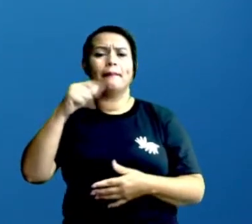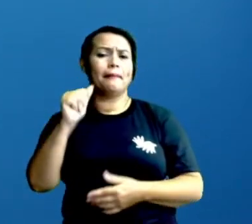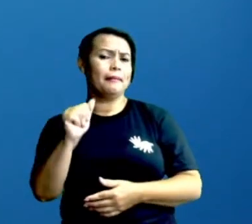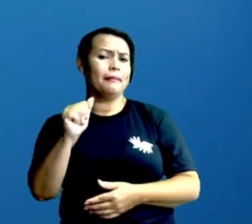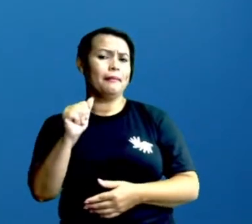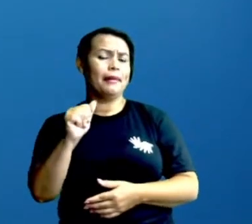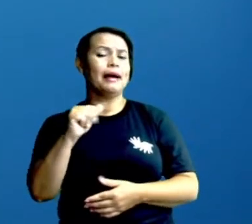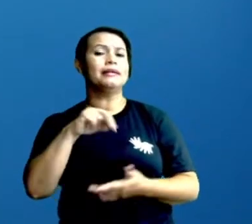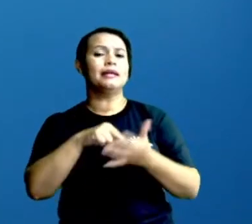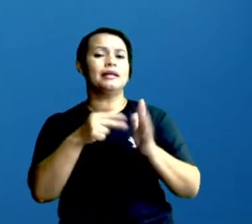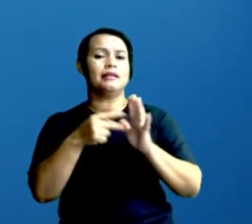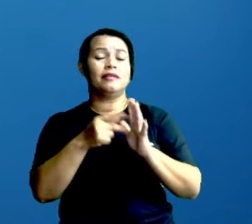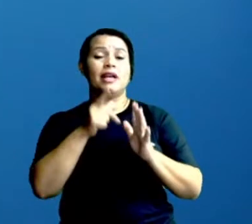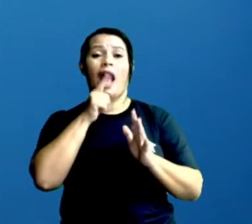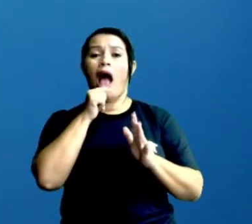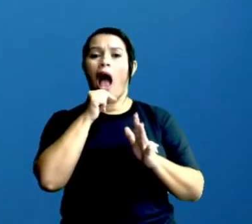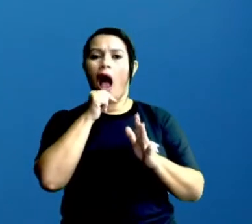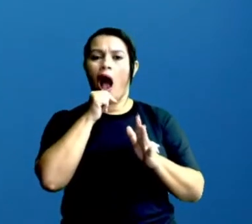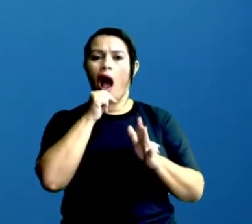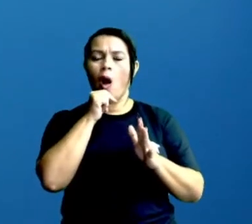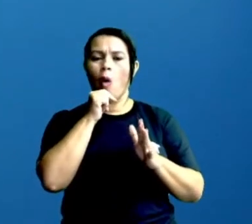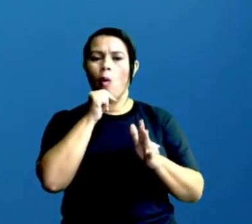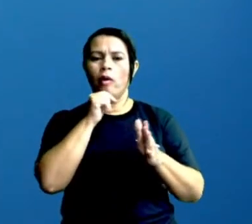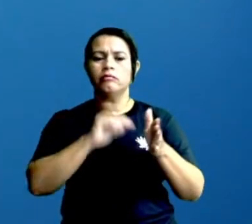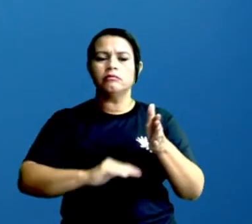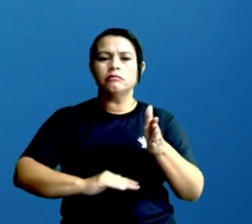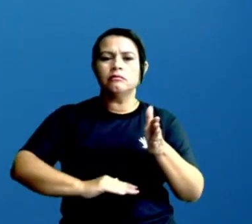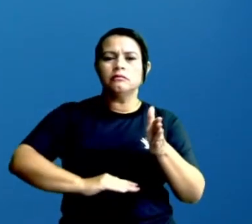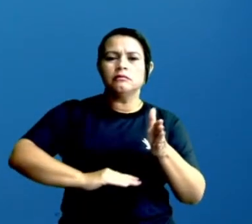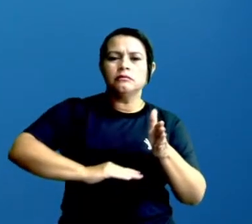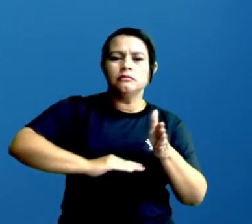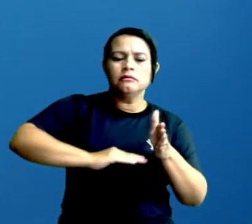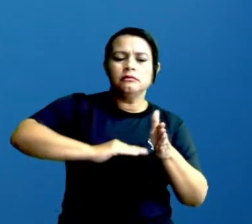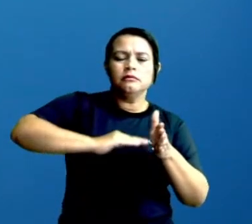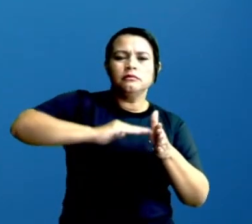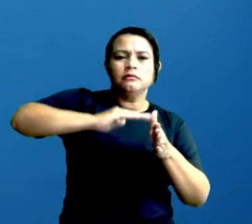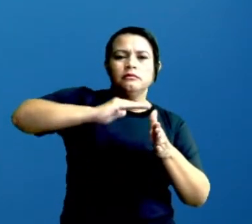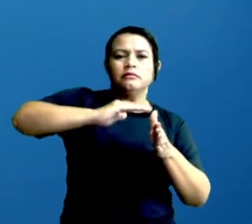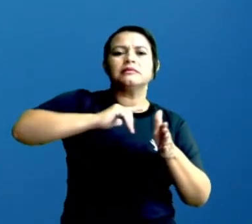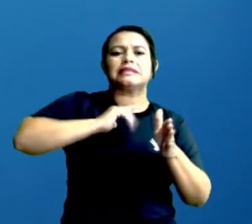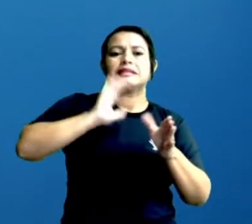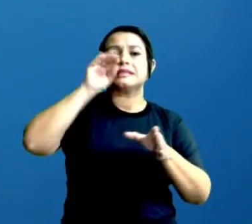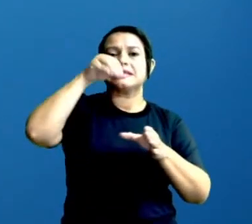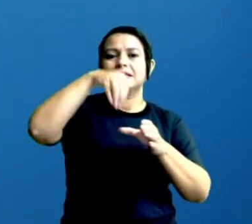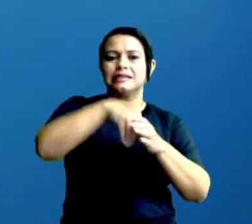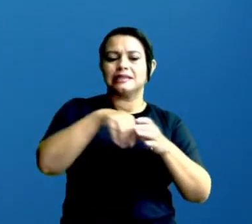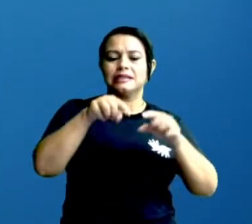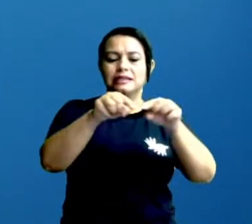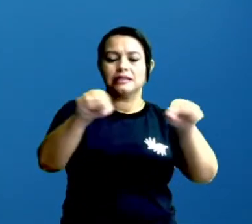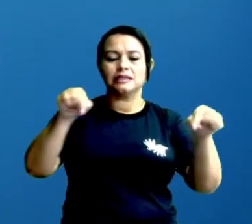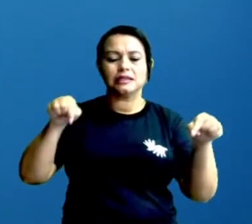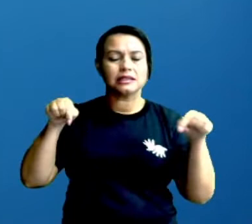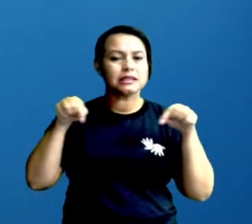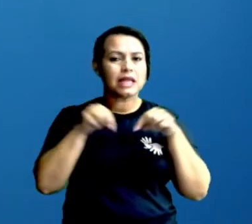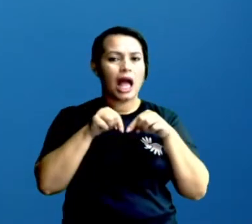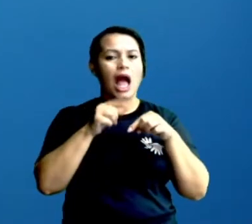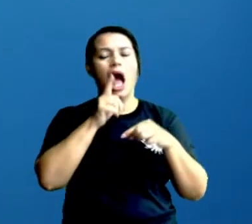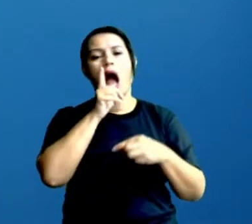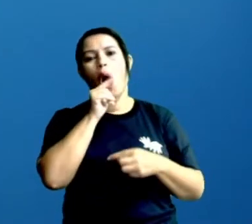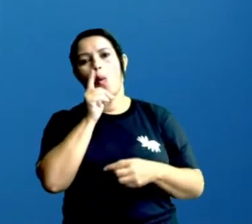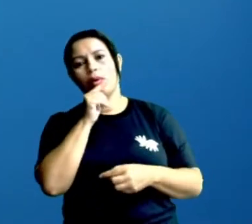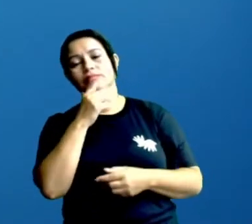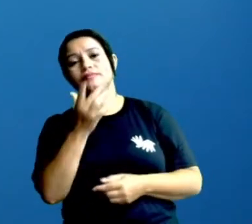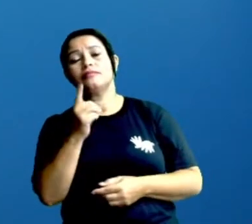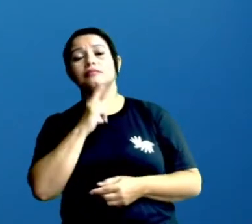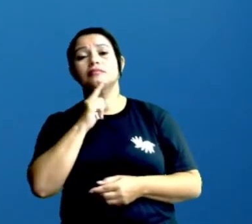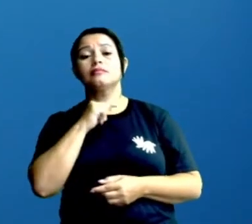de quê? De um volume. Um volume que está ocupado dentro da caixa de água, tá certo?